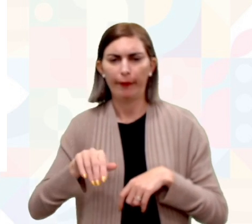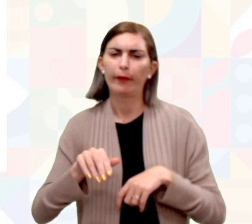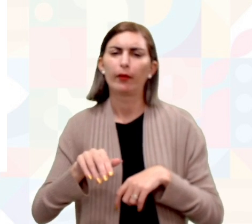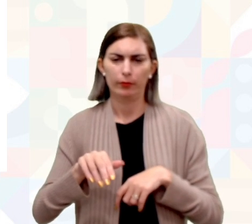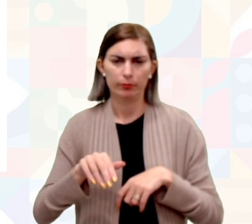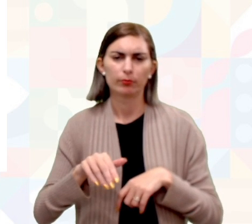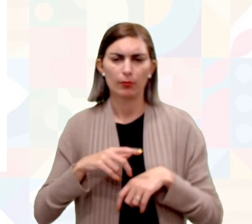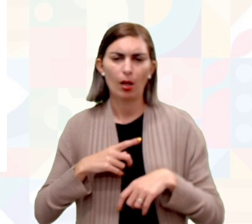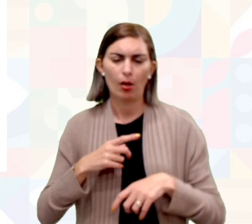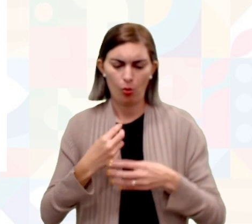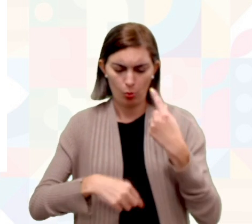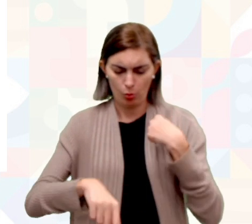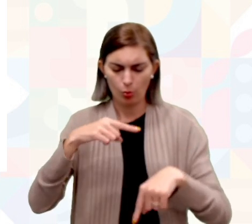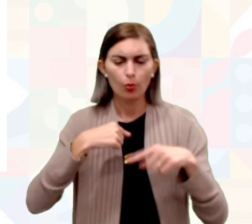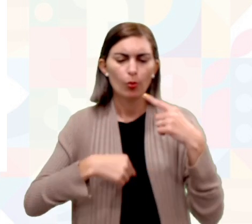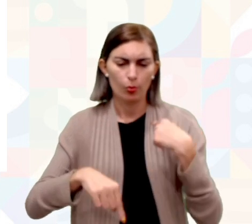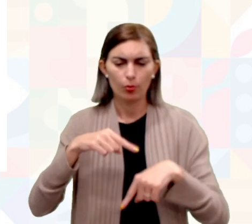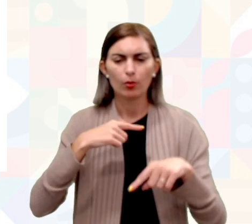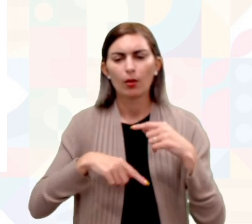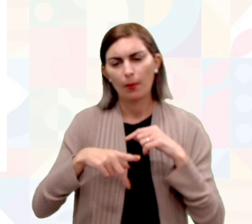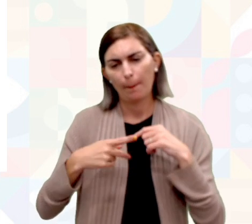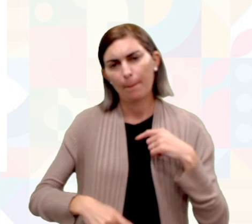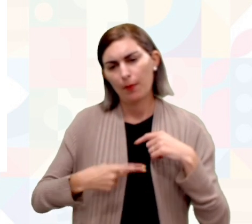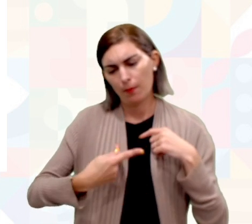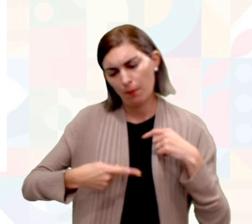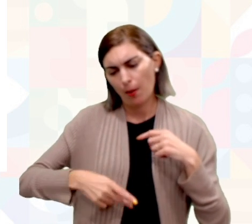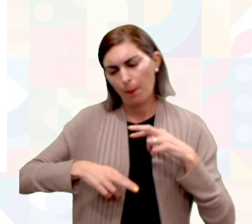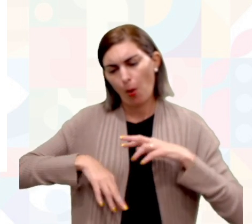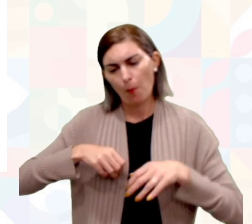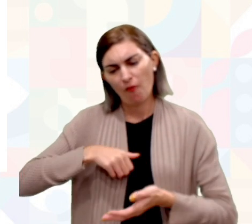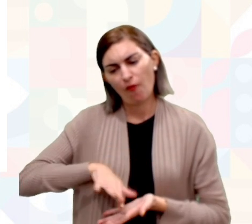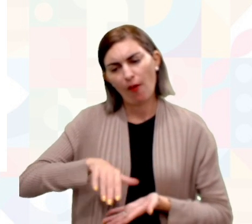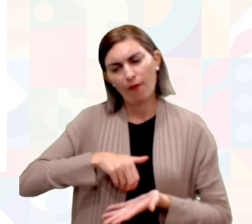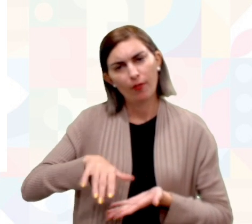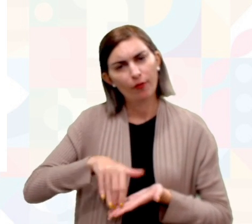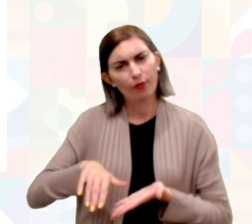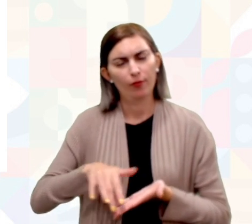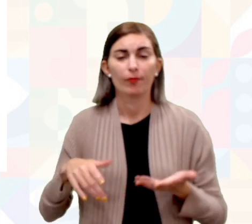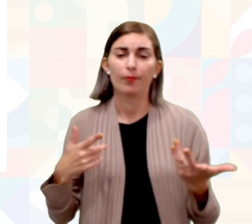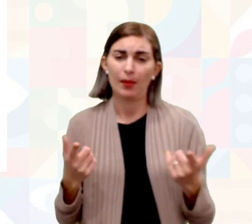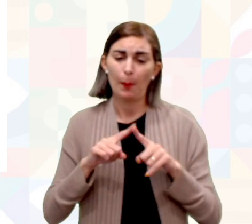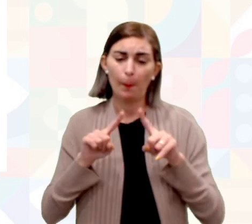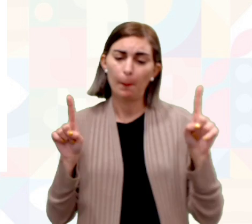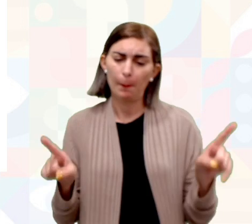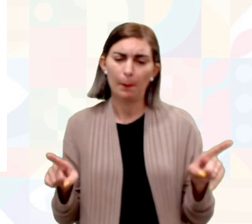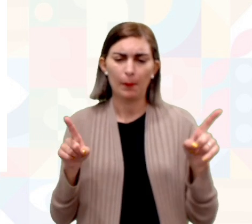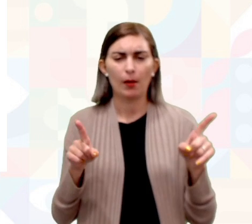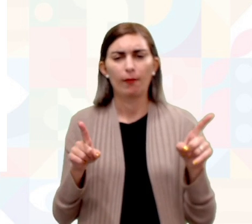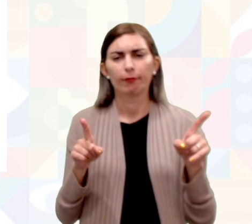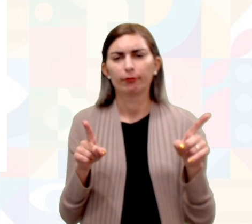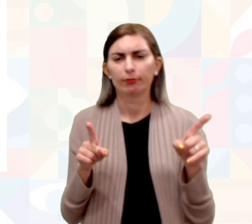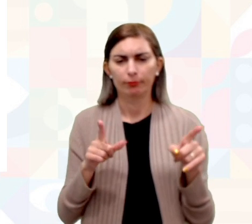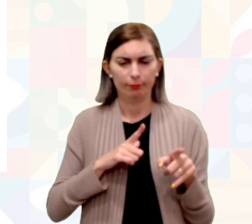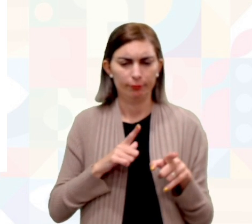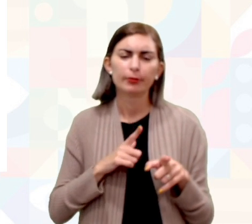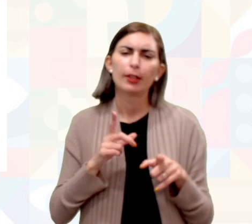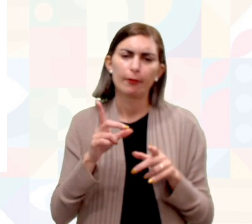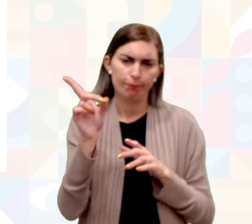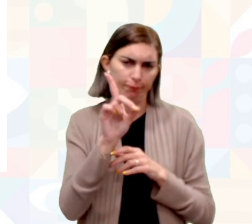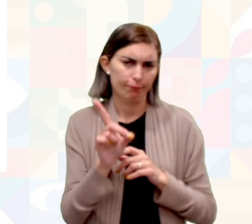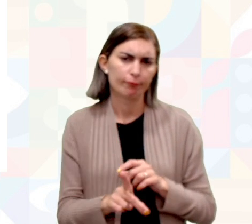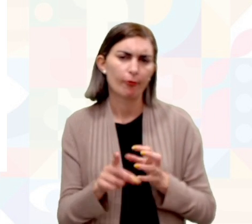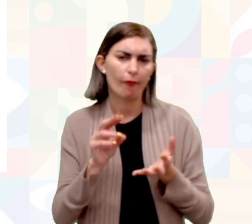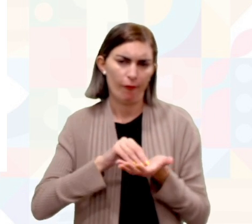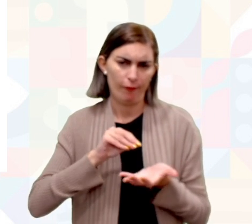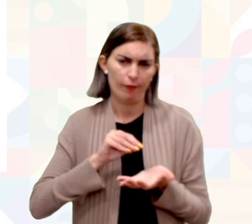organismo, ele mesmo vai expelir essa substância. Porém, quando há deficiência